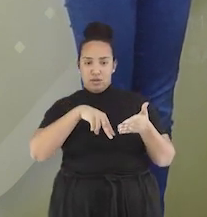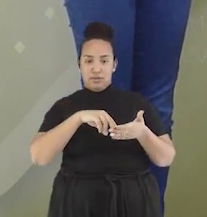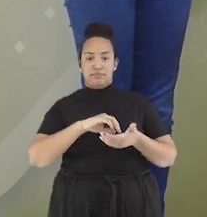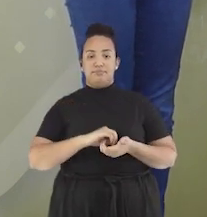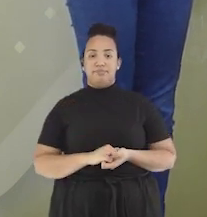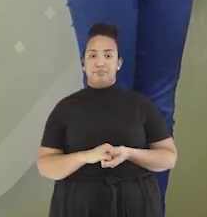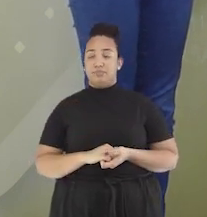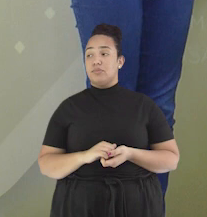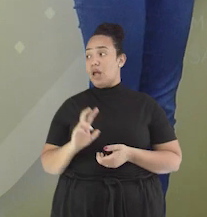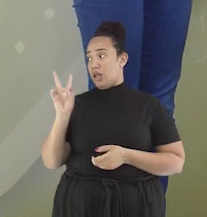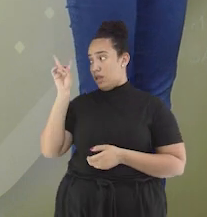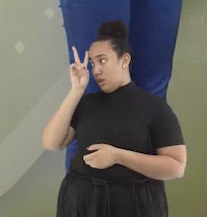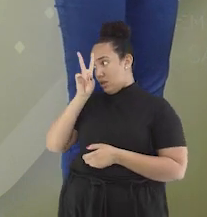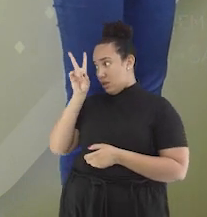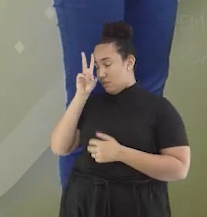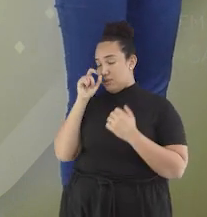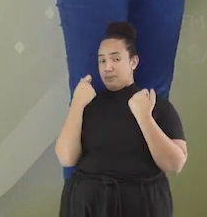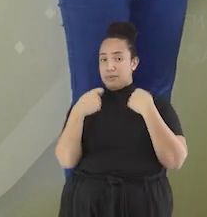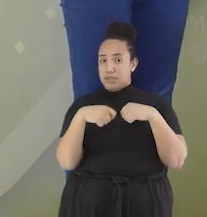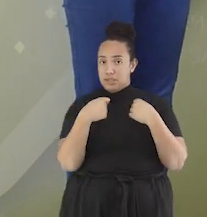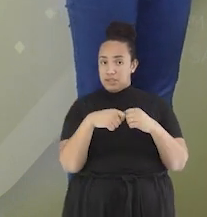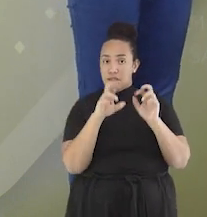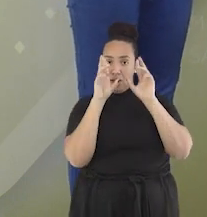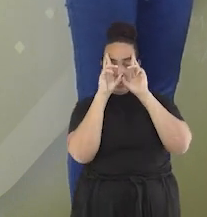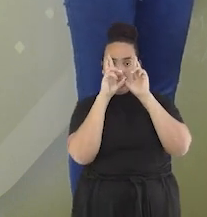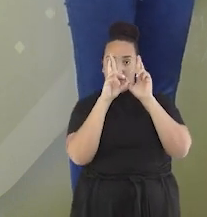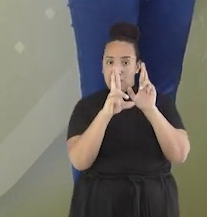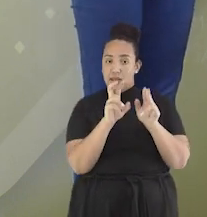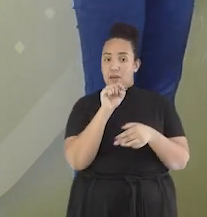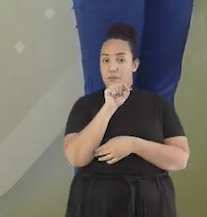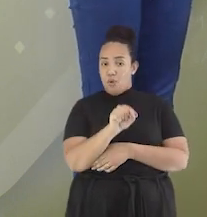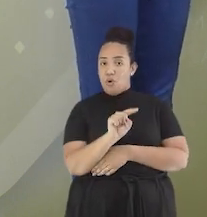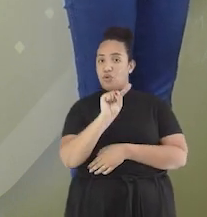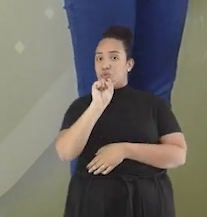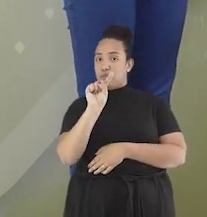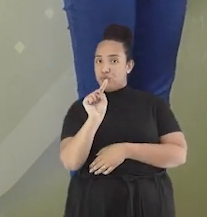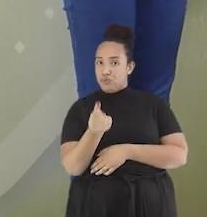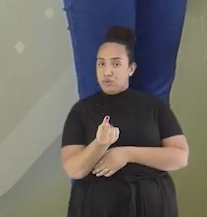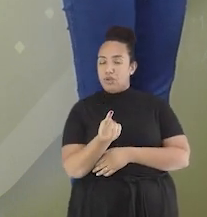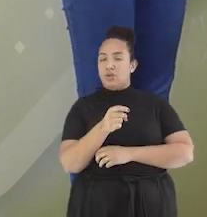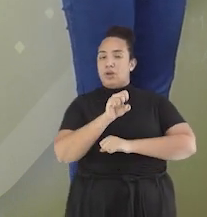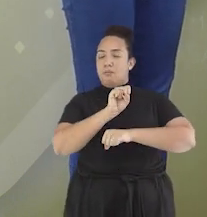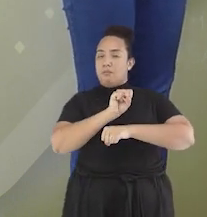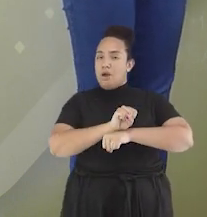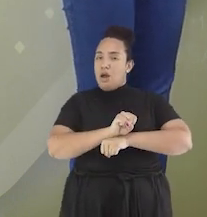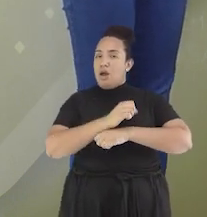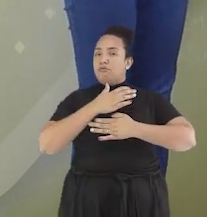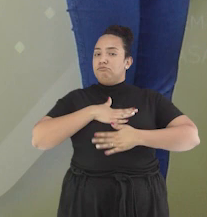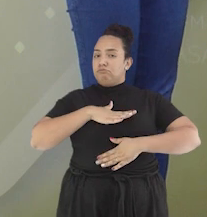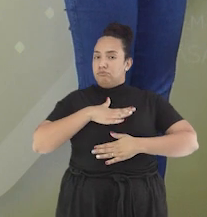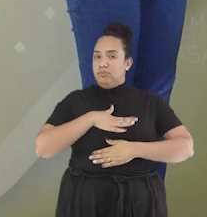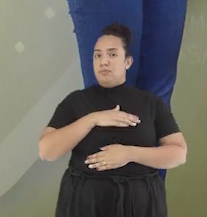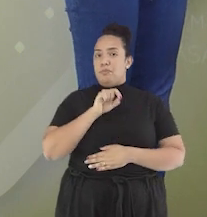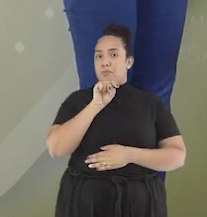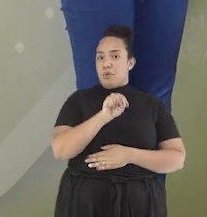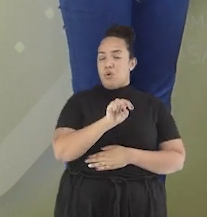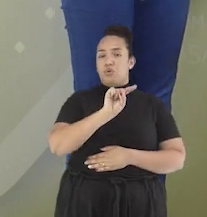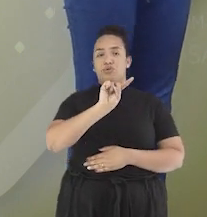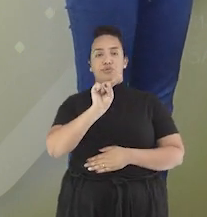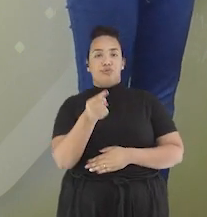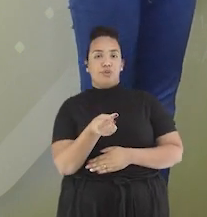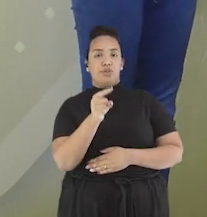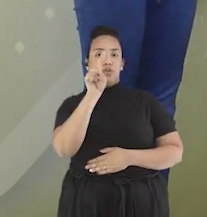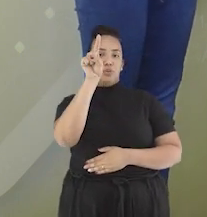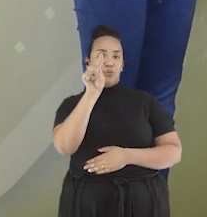algumas dicas sobre leitura em voz alta. Lembre-se, Heloísa, que os sinais de pontuação são muito importantes na hora da leitura, tá